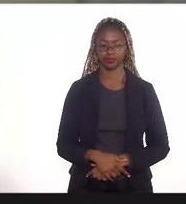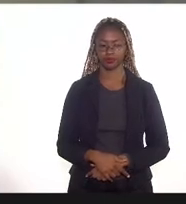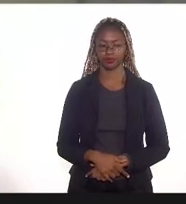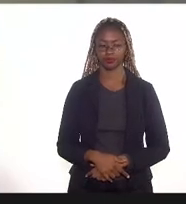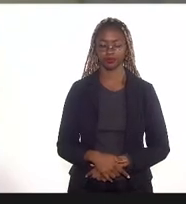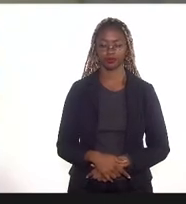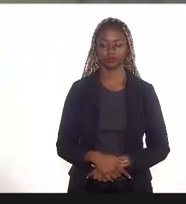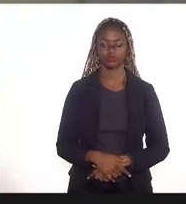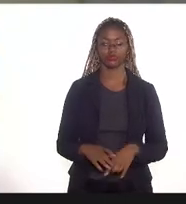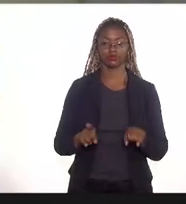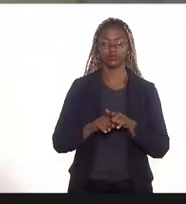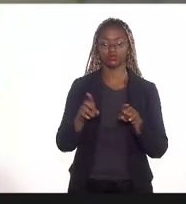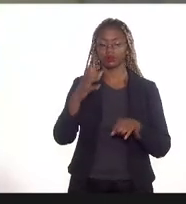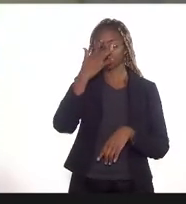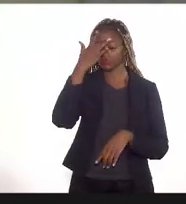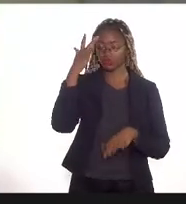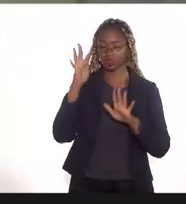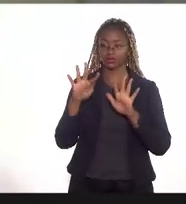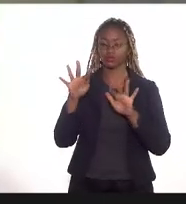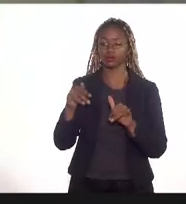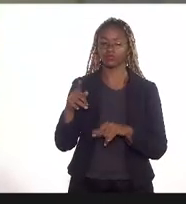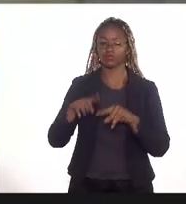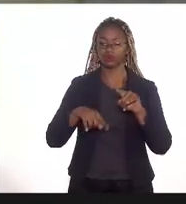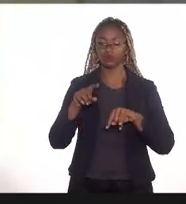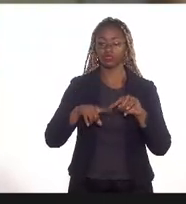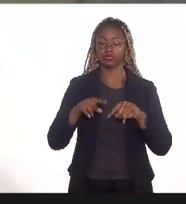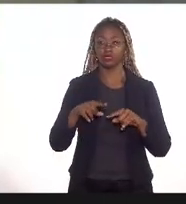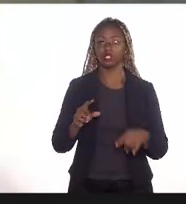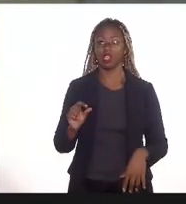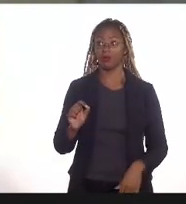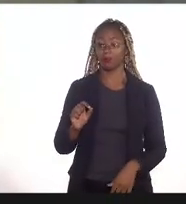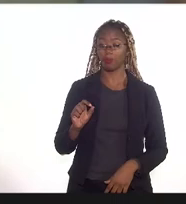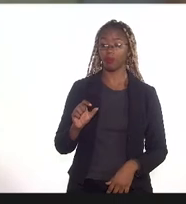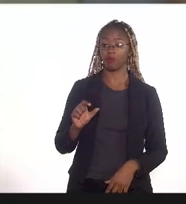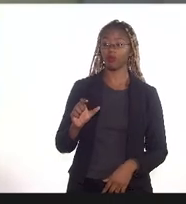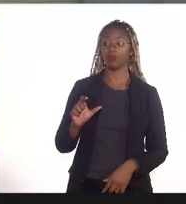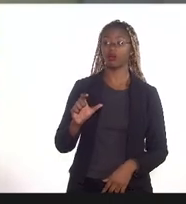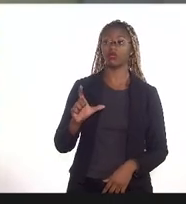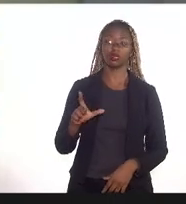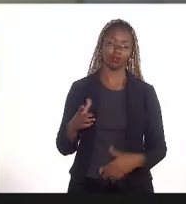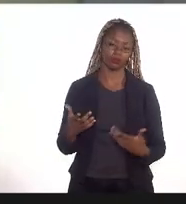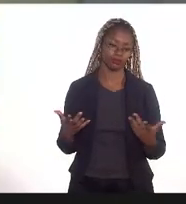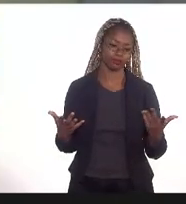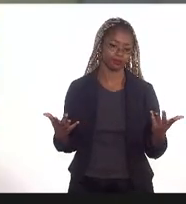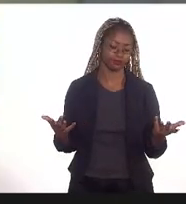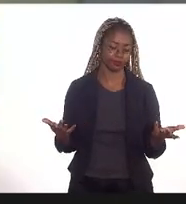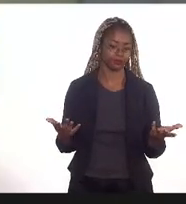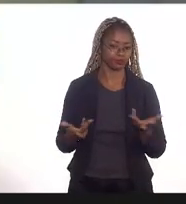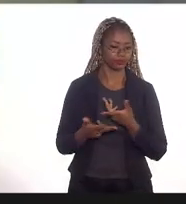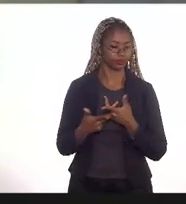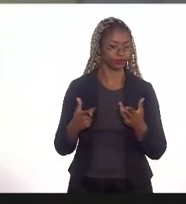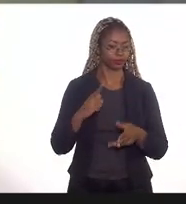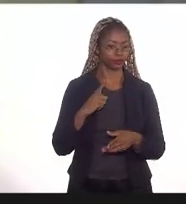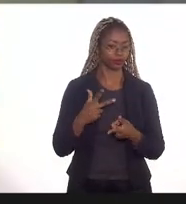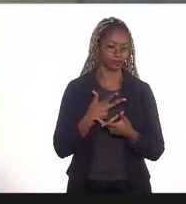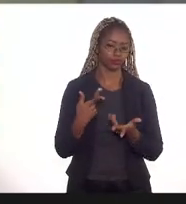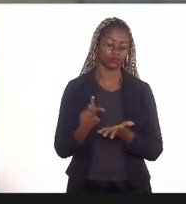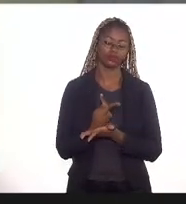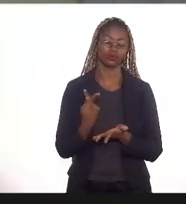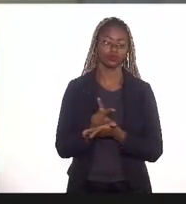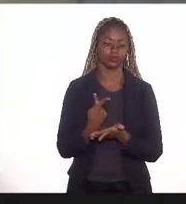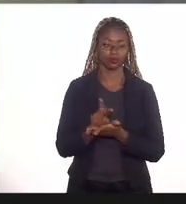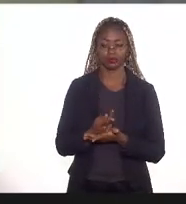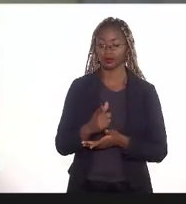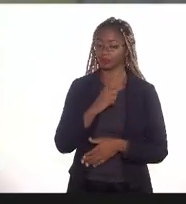consumidor o preço final do produto só faz aumentar. Alguma coisa está errada, alguém no meio